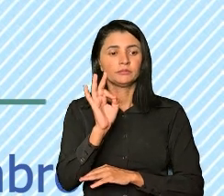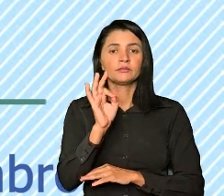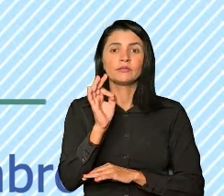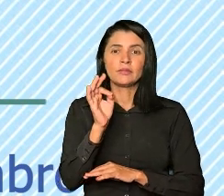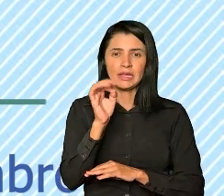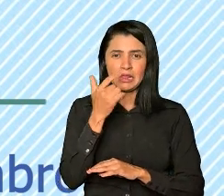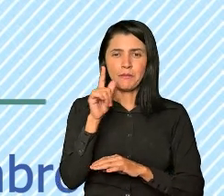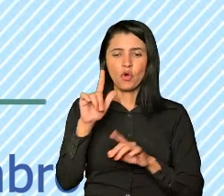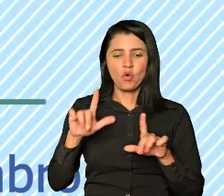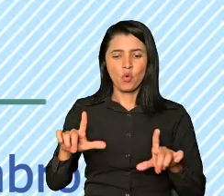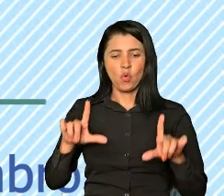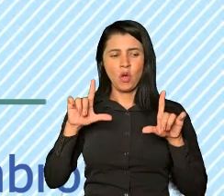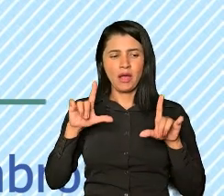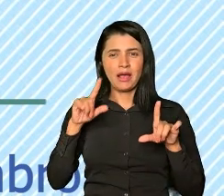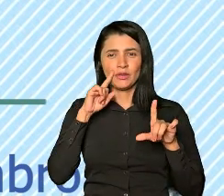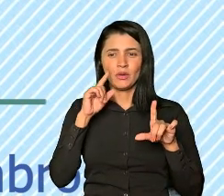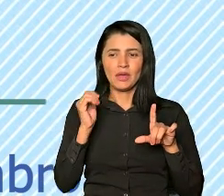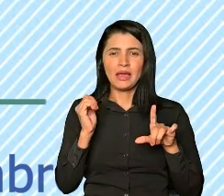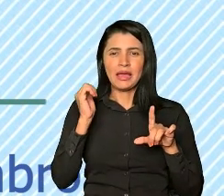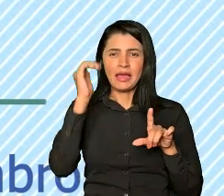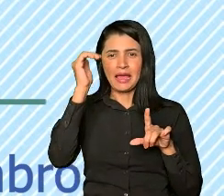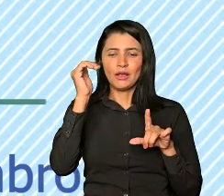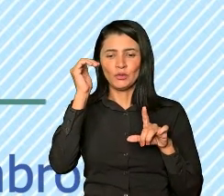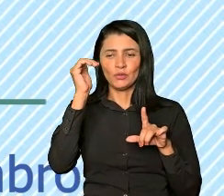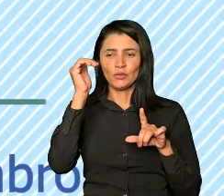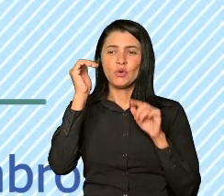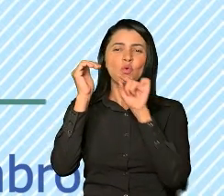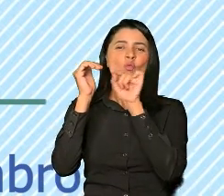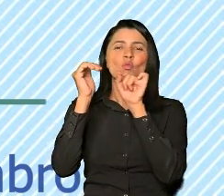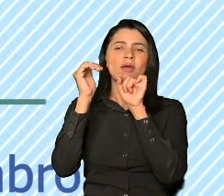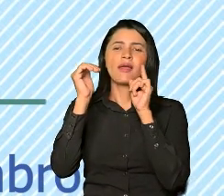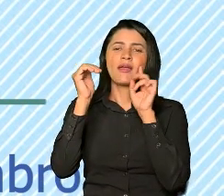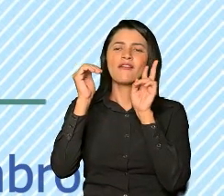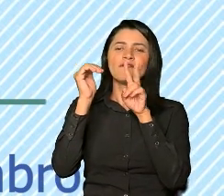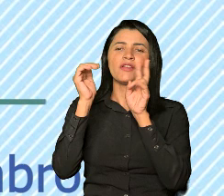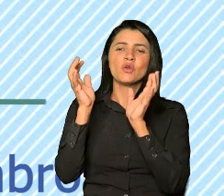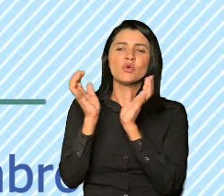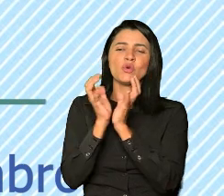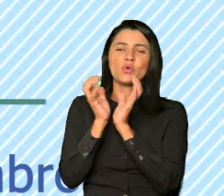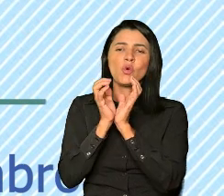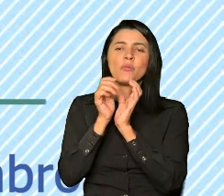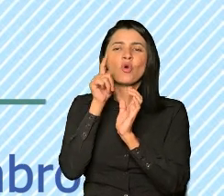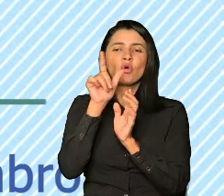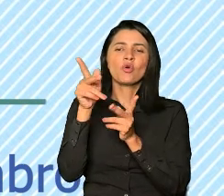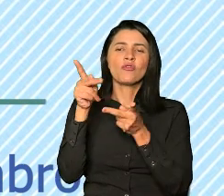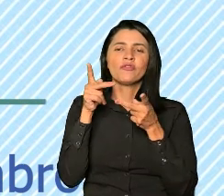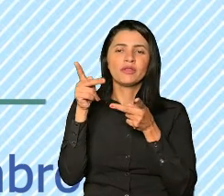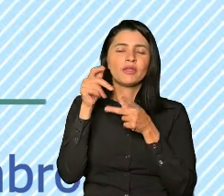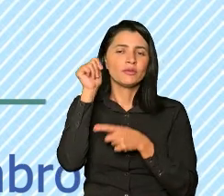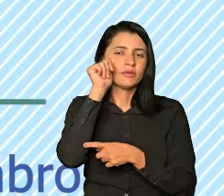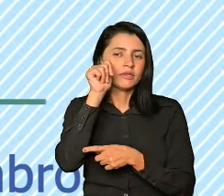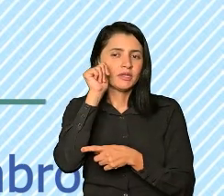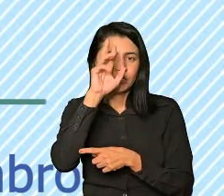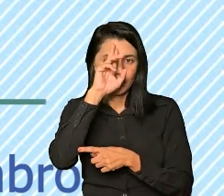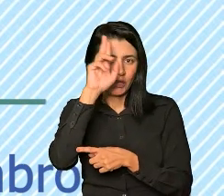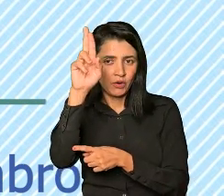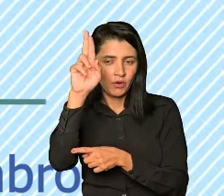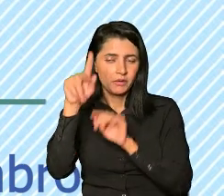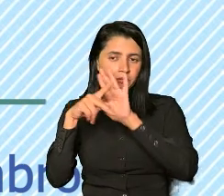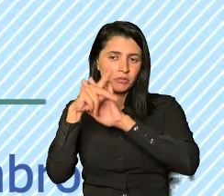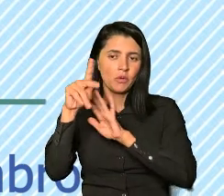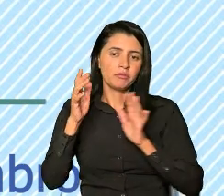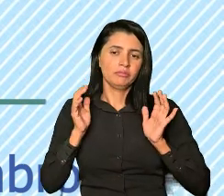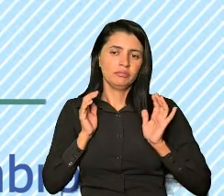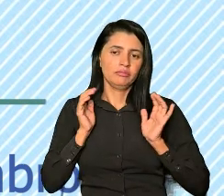fundo do quadro, na assistência, no piso superior, você vê um grupo de convidados, senhoras, né, da classe